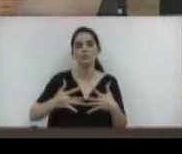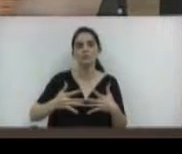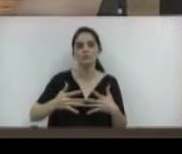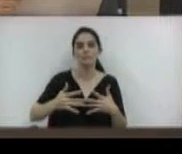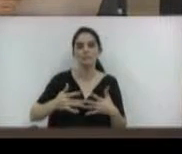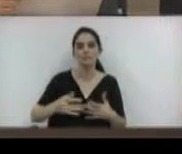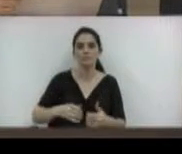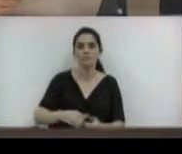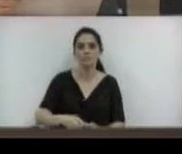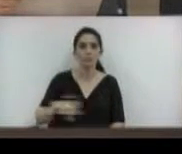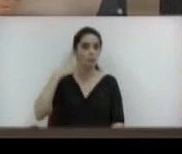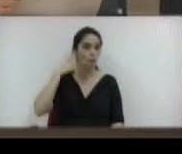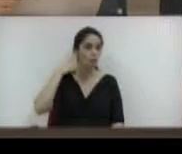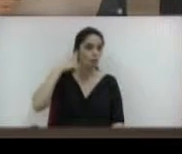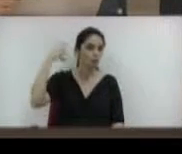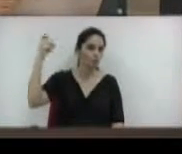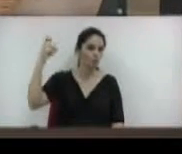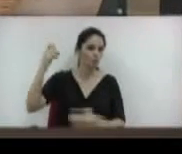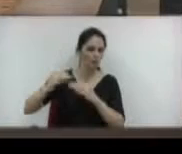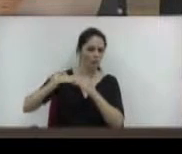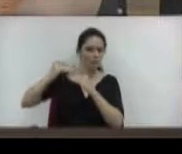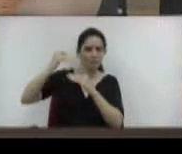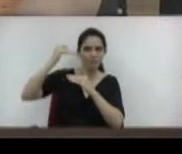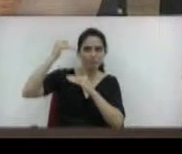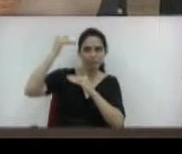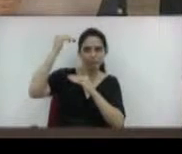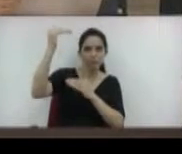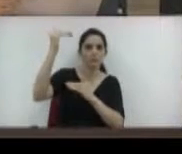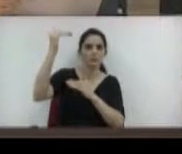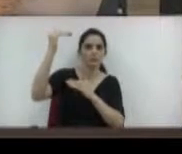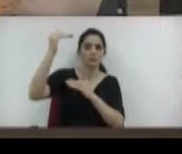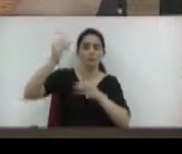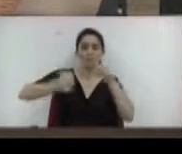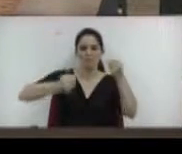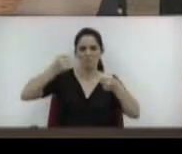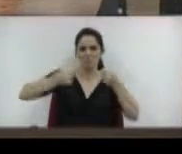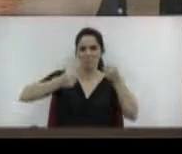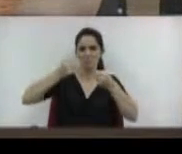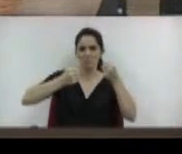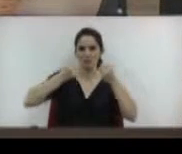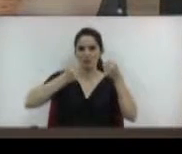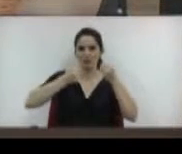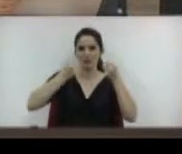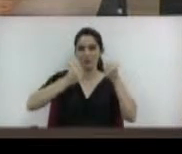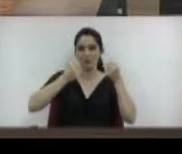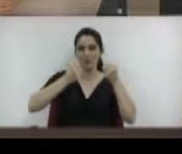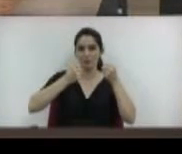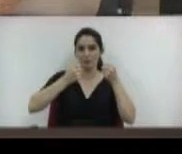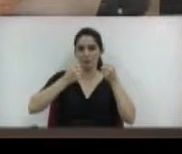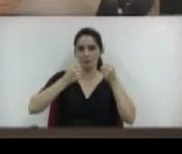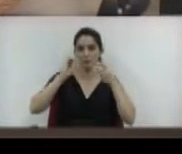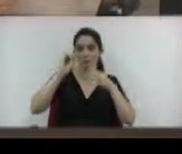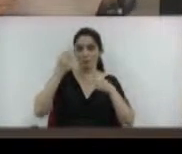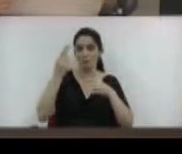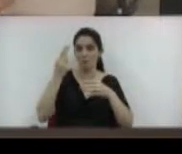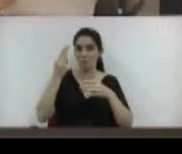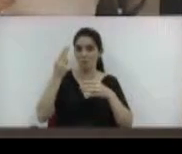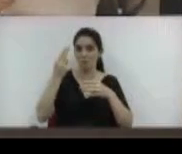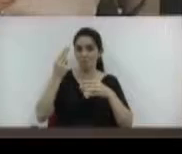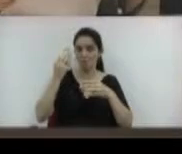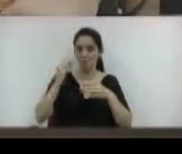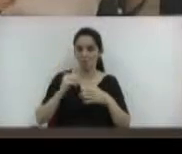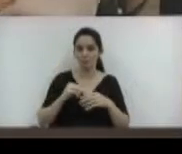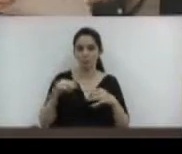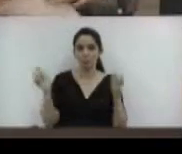na difusão de sons e ruídos por meio de veículos automotores ou da tração animal e da outras providências.